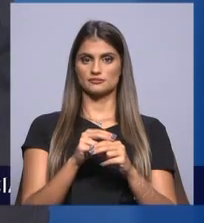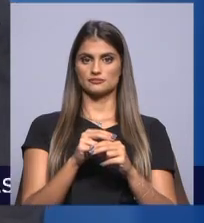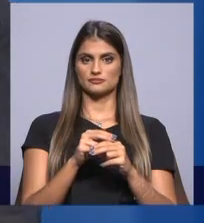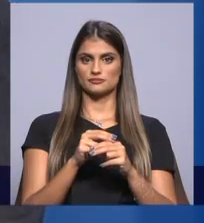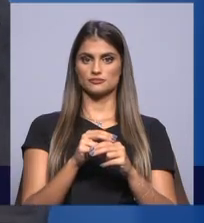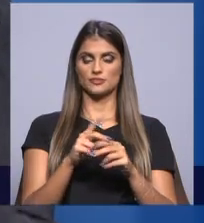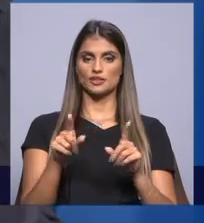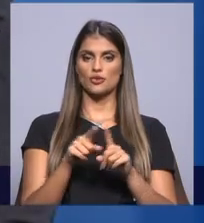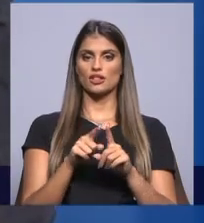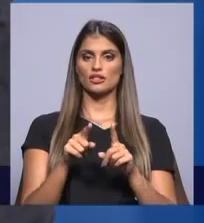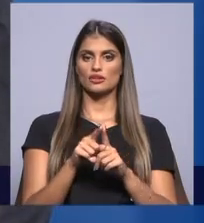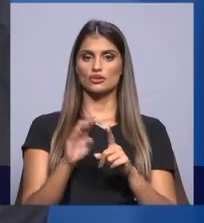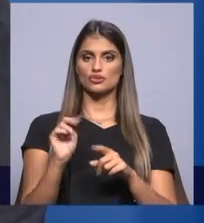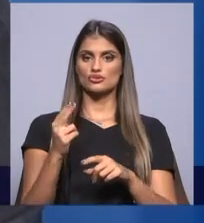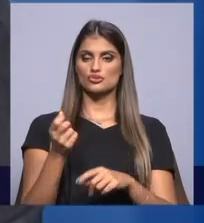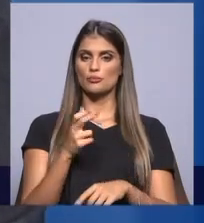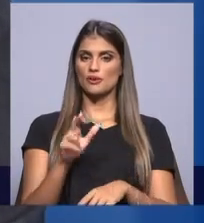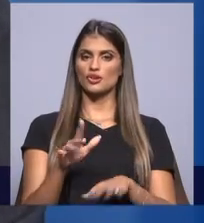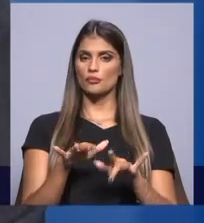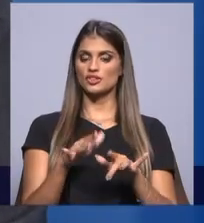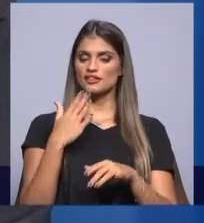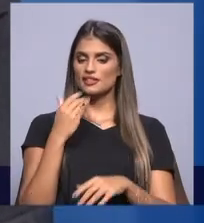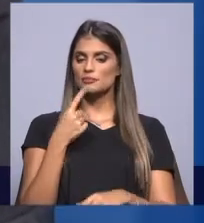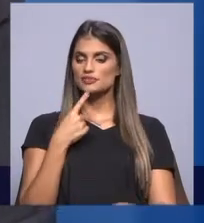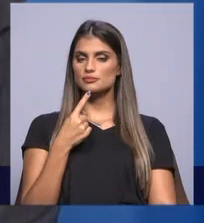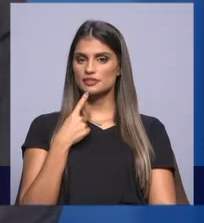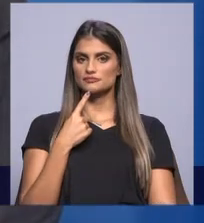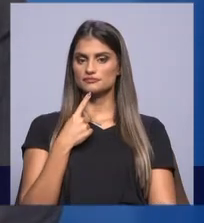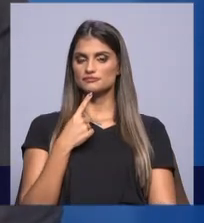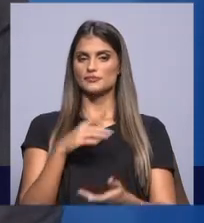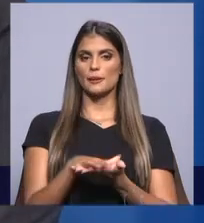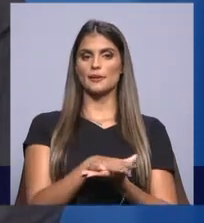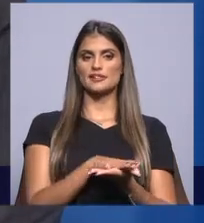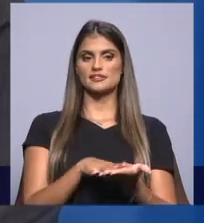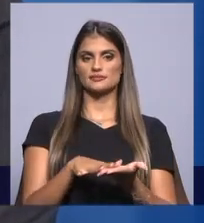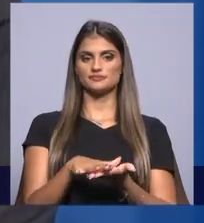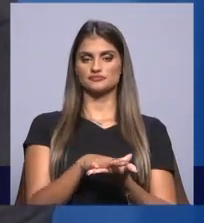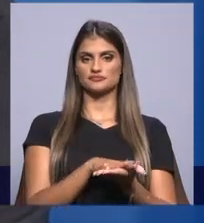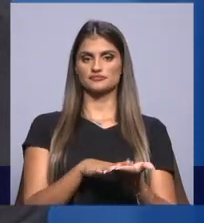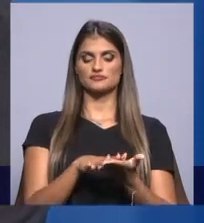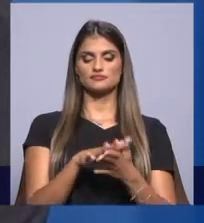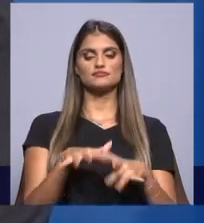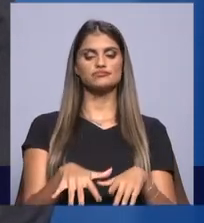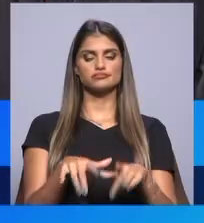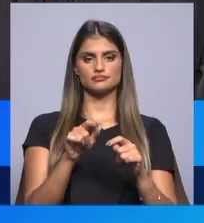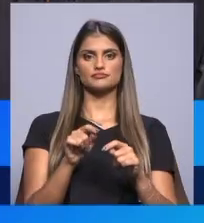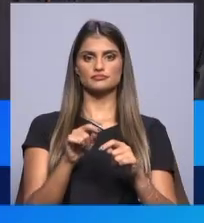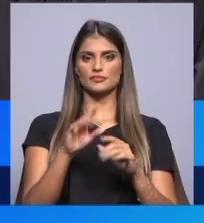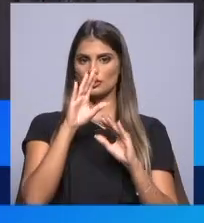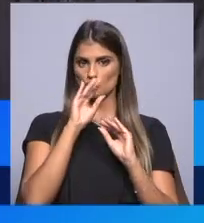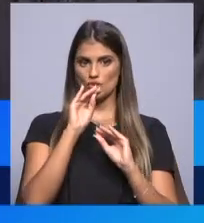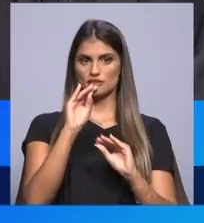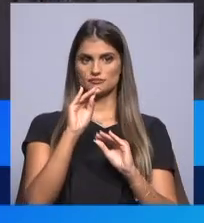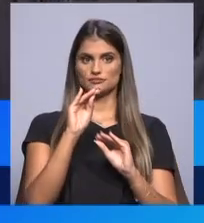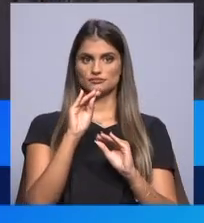um supercomputador para tentar perceber a origem e a evolução da própria Lua. E o